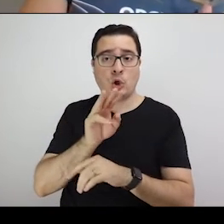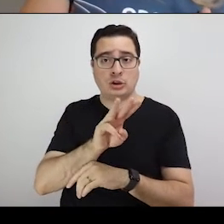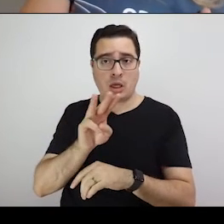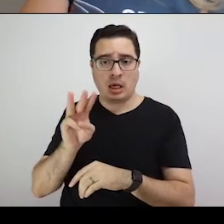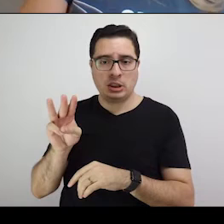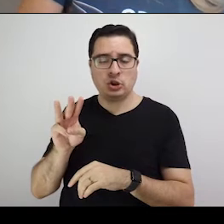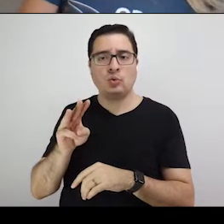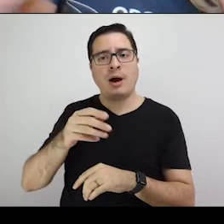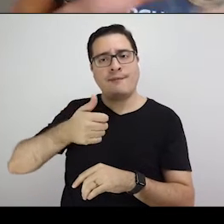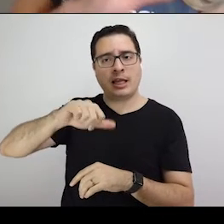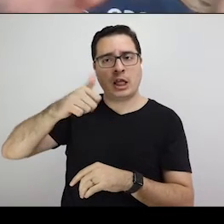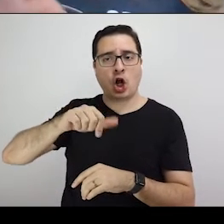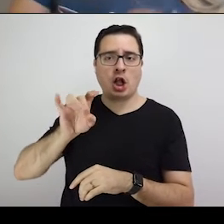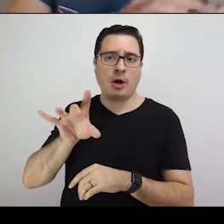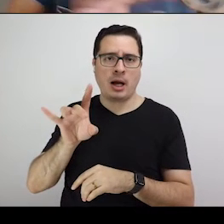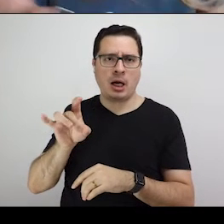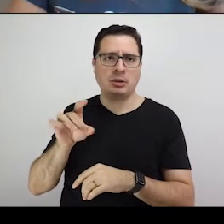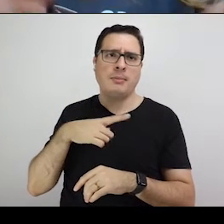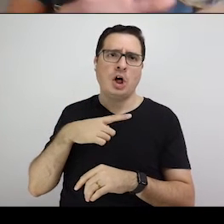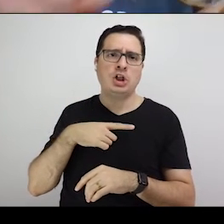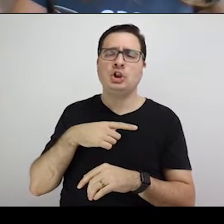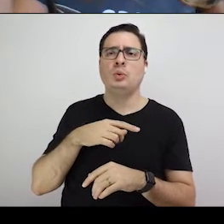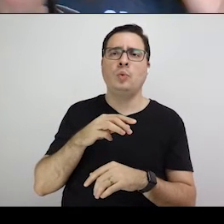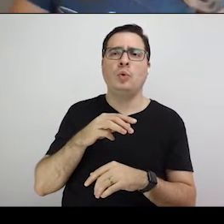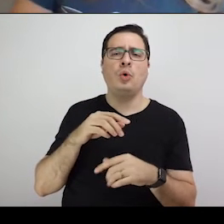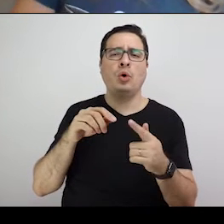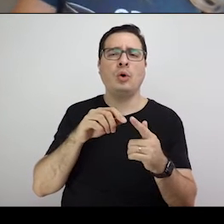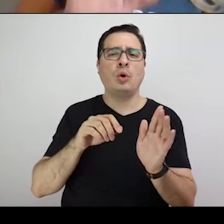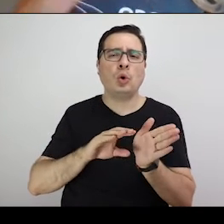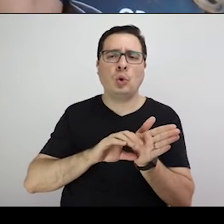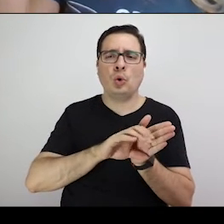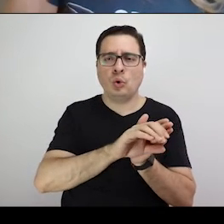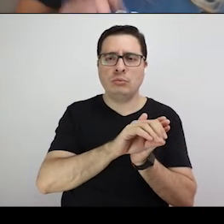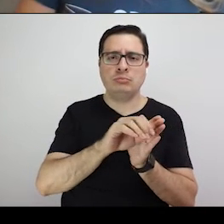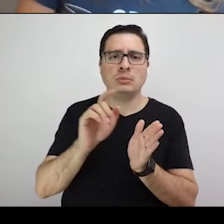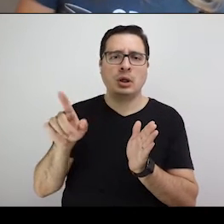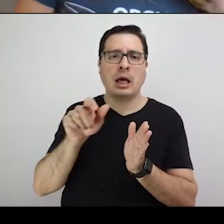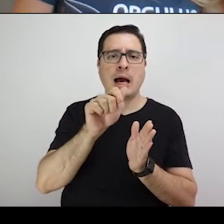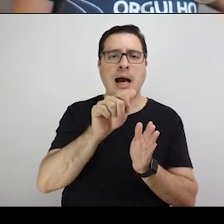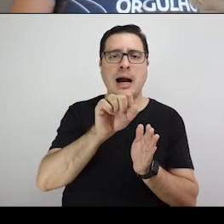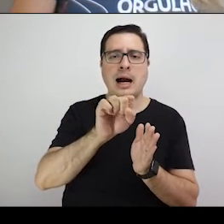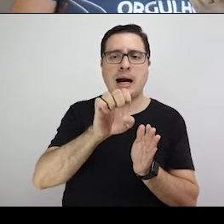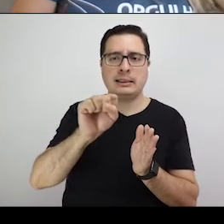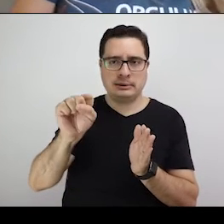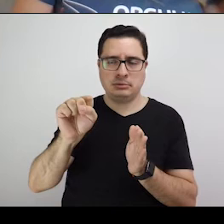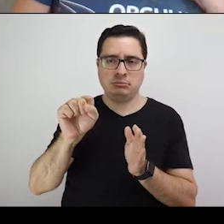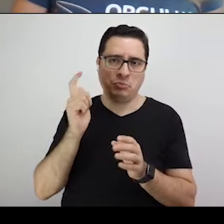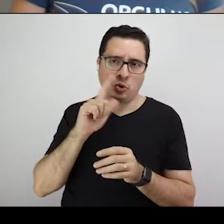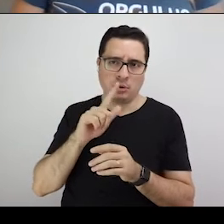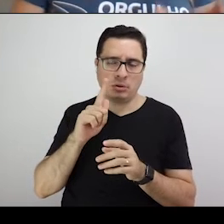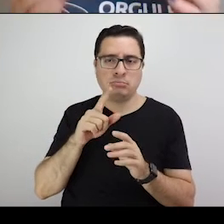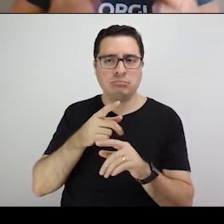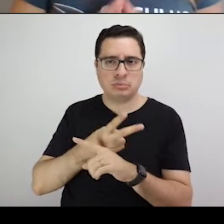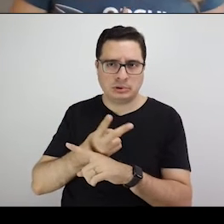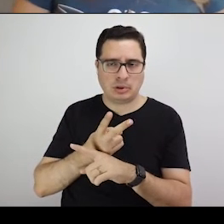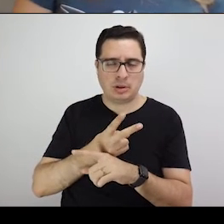avaliador automático, pode até jogar no Google aí, ASES, né, avaliador automático. Você vai